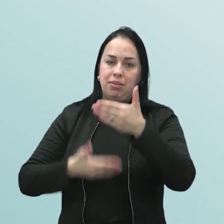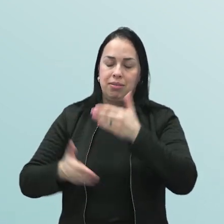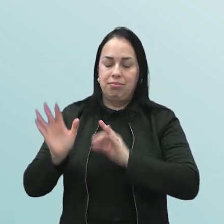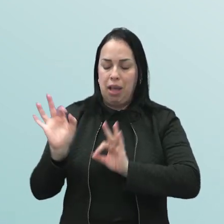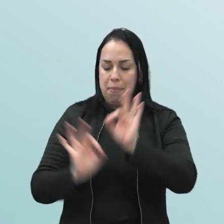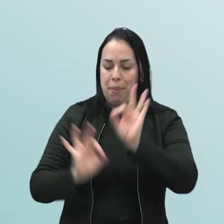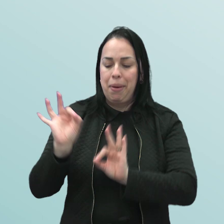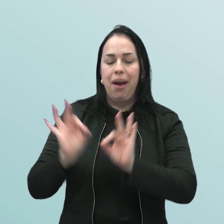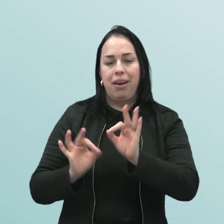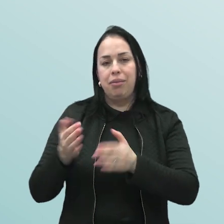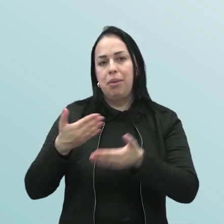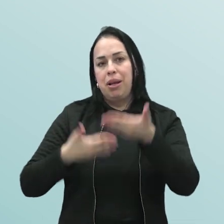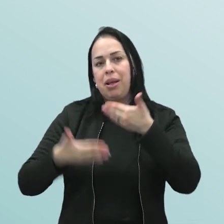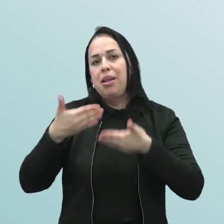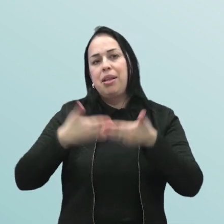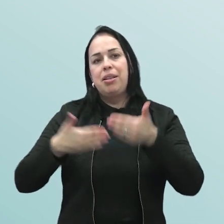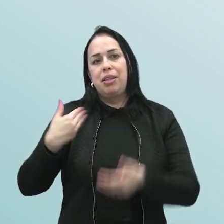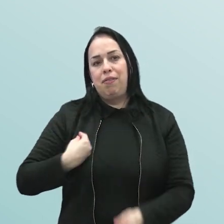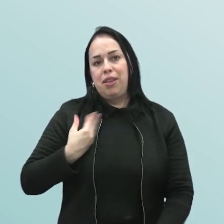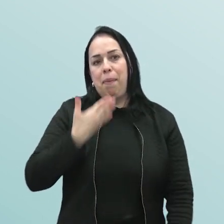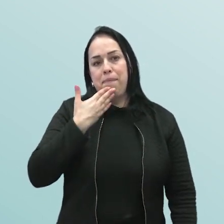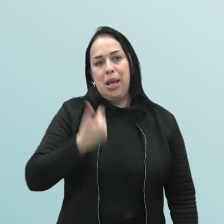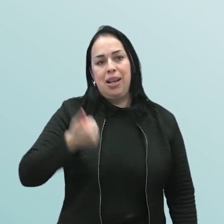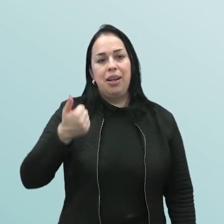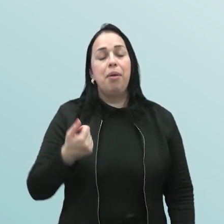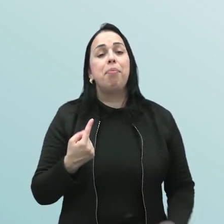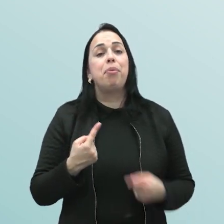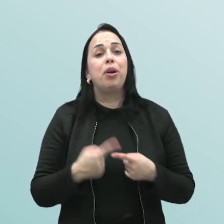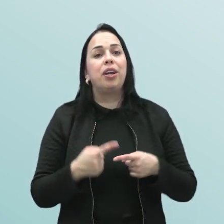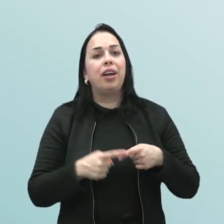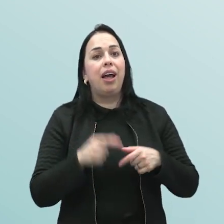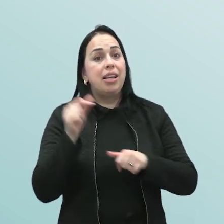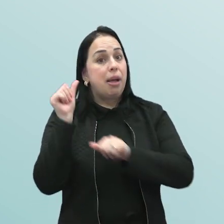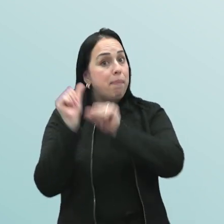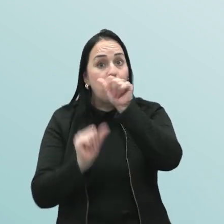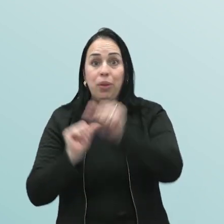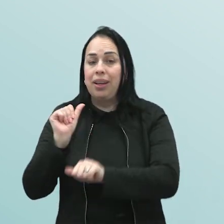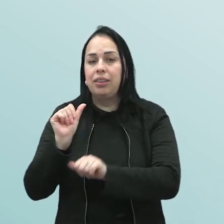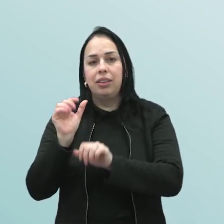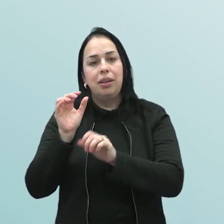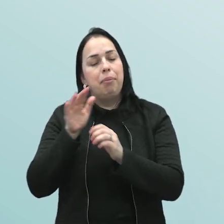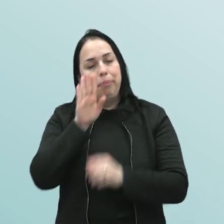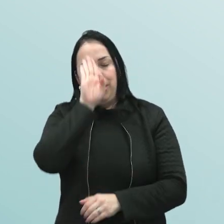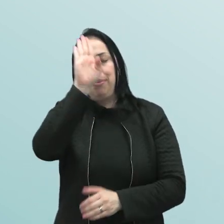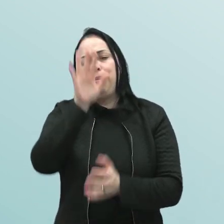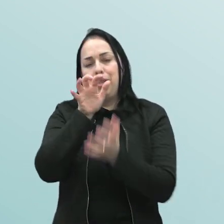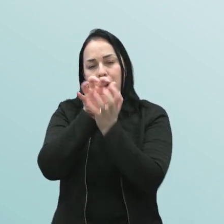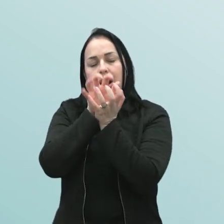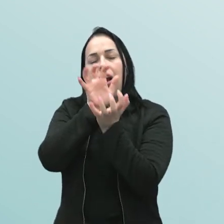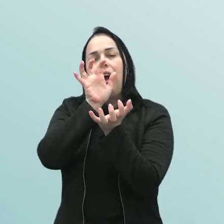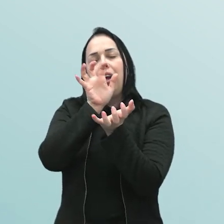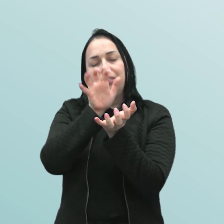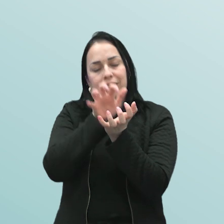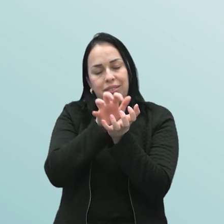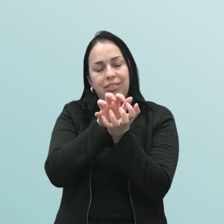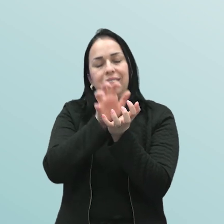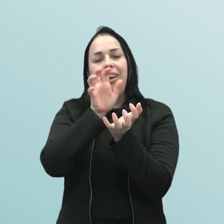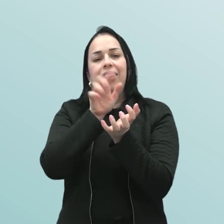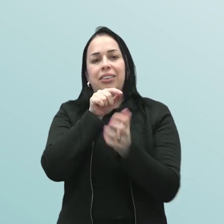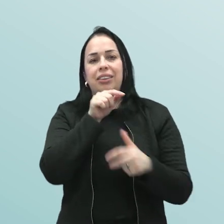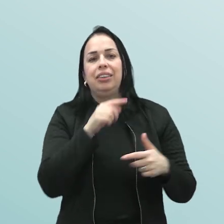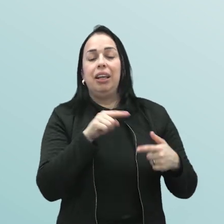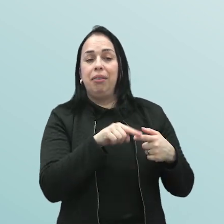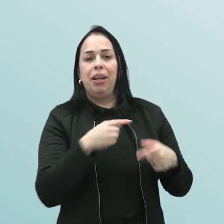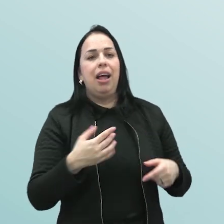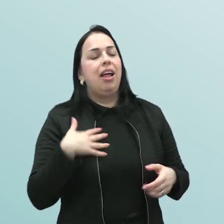um plano de tratamento para melhorar a qualidade de vida, porque essas alterações do sono, principalmente o ronco, já é um sinal que o paciente não tem